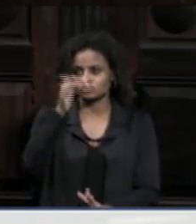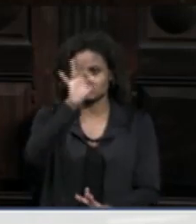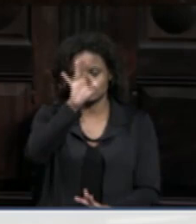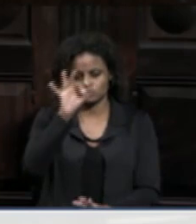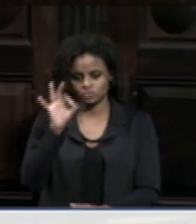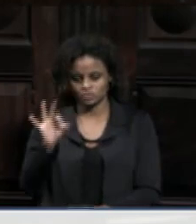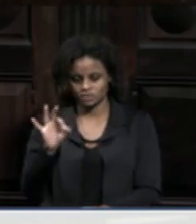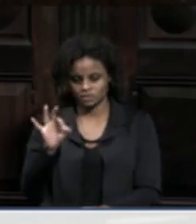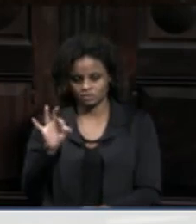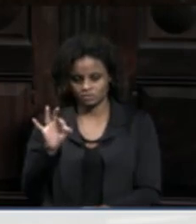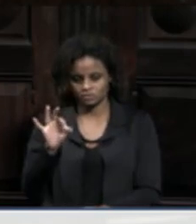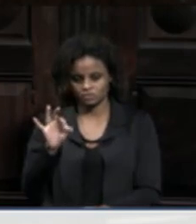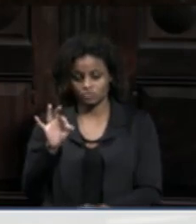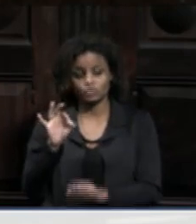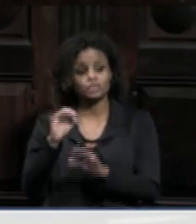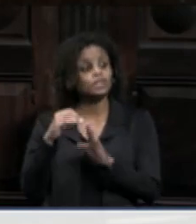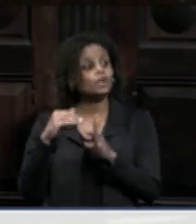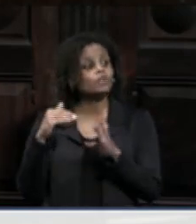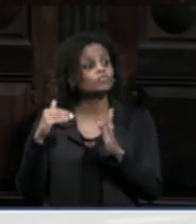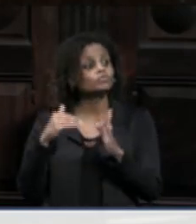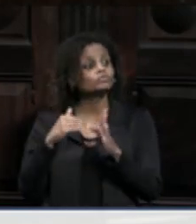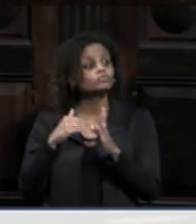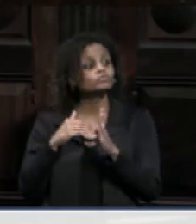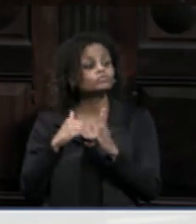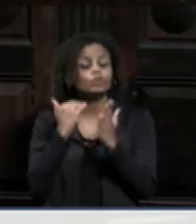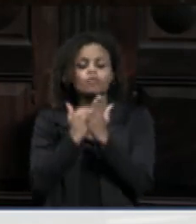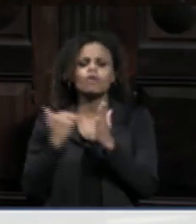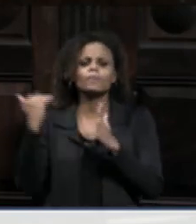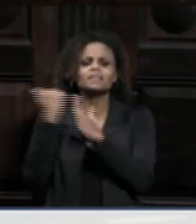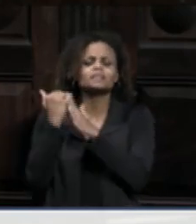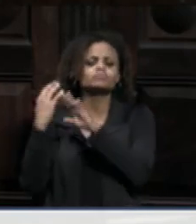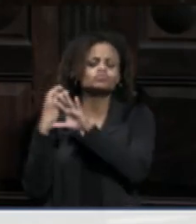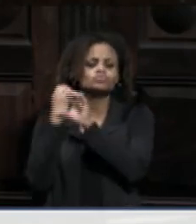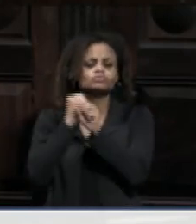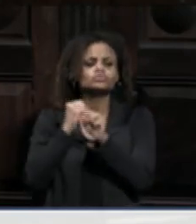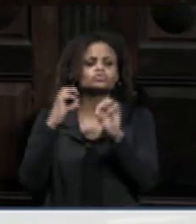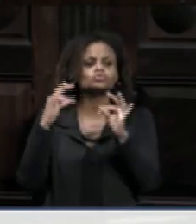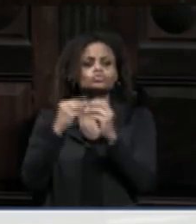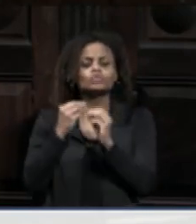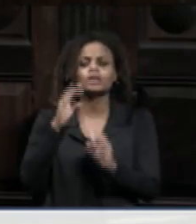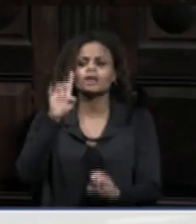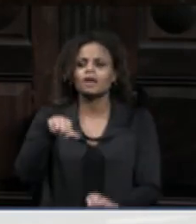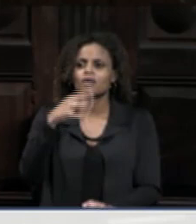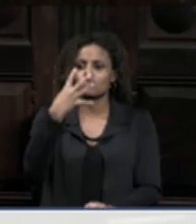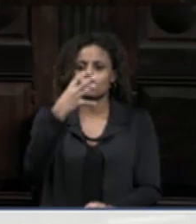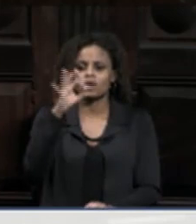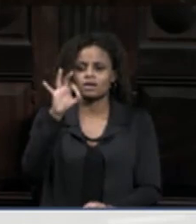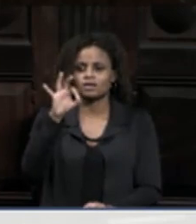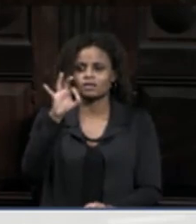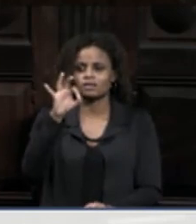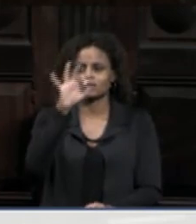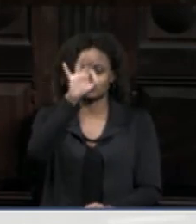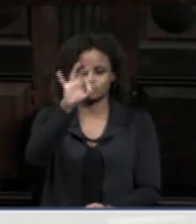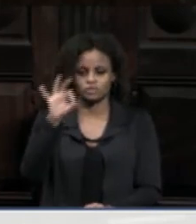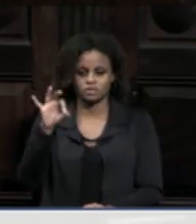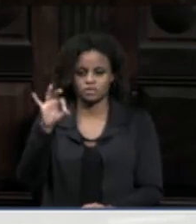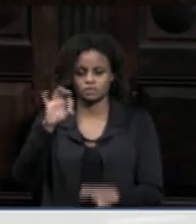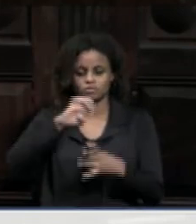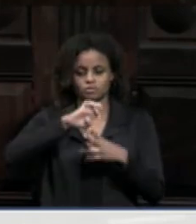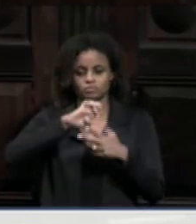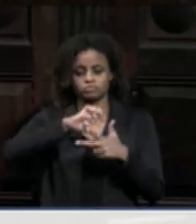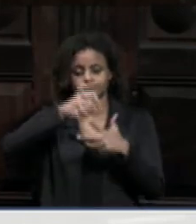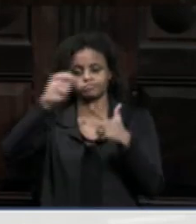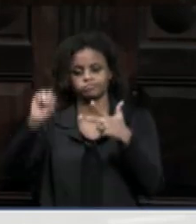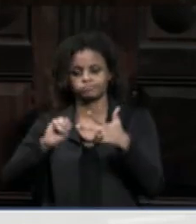elevando a alíquota patronal do Poder Executivo para 40%,